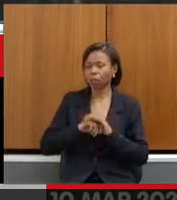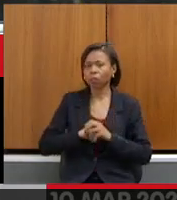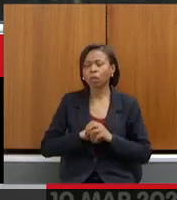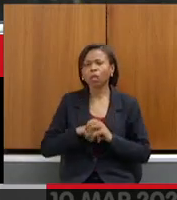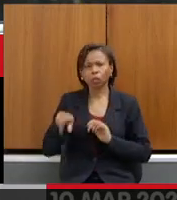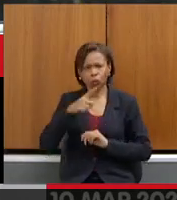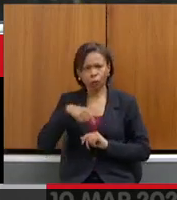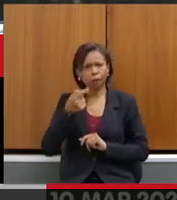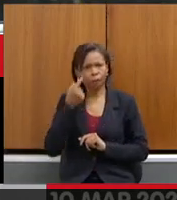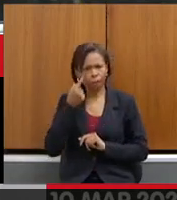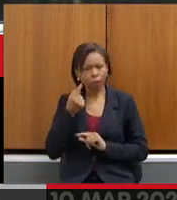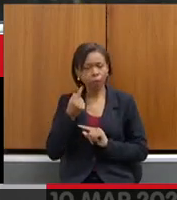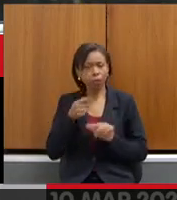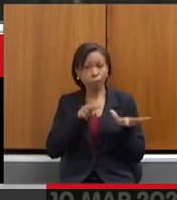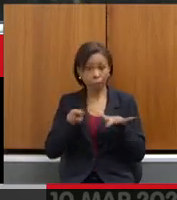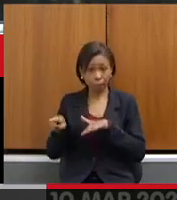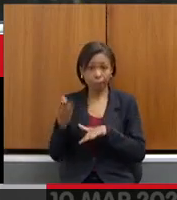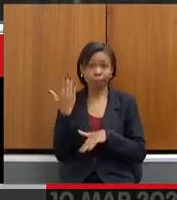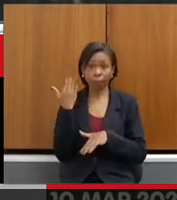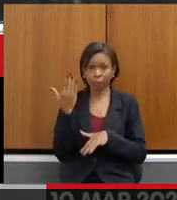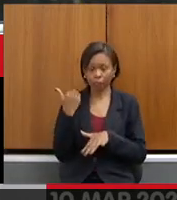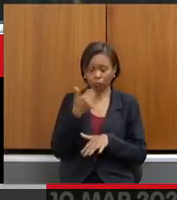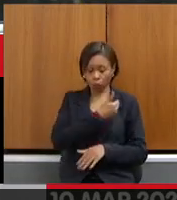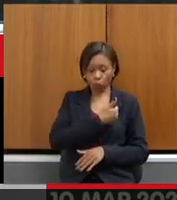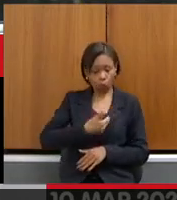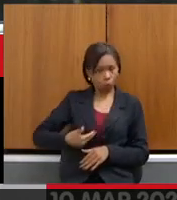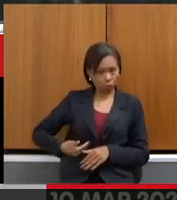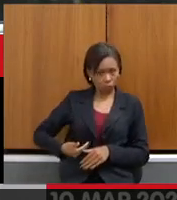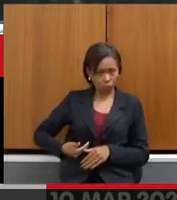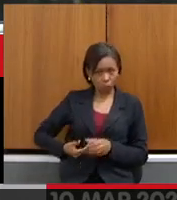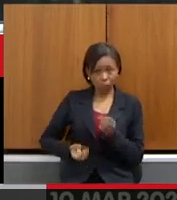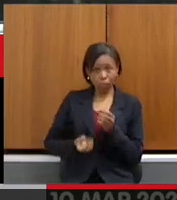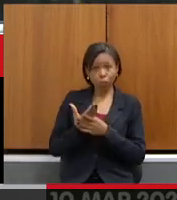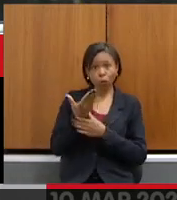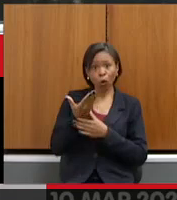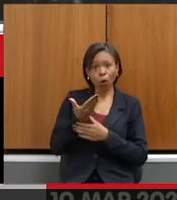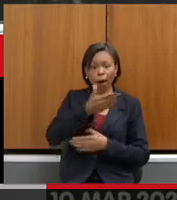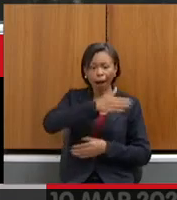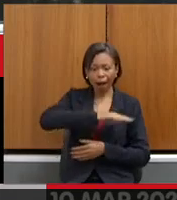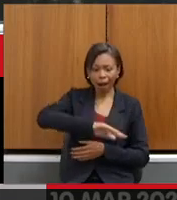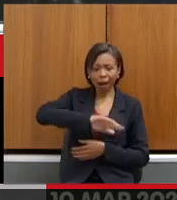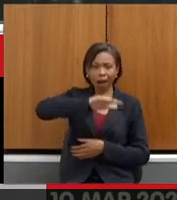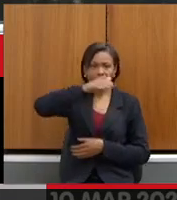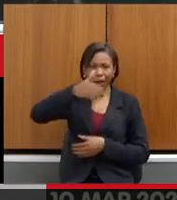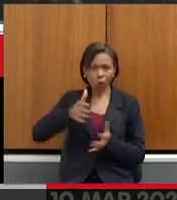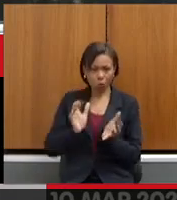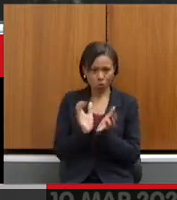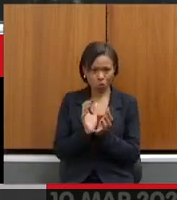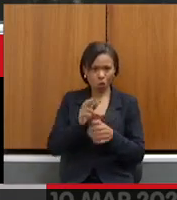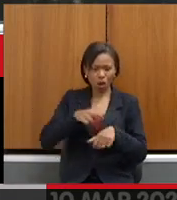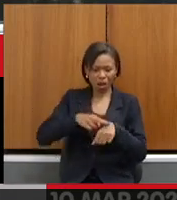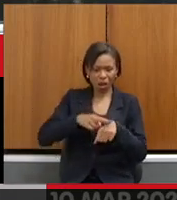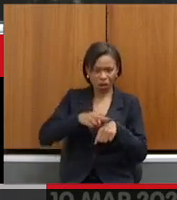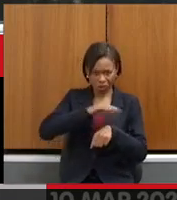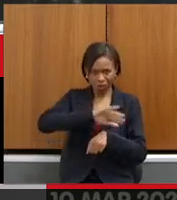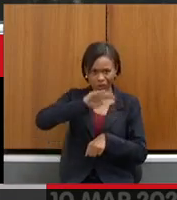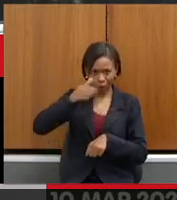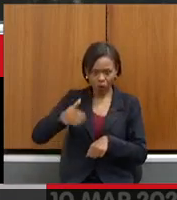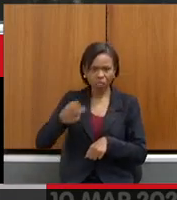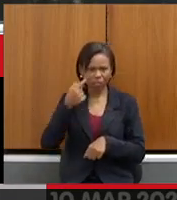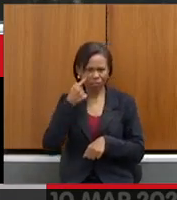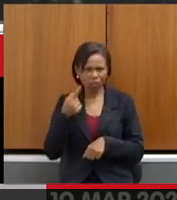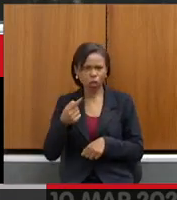e quando na semana passada o governo criou a a Faixa roxa nós vimos que a região noroeste